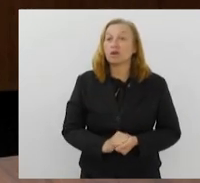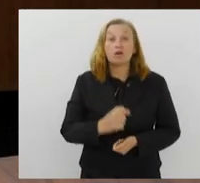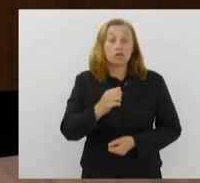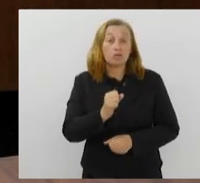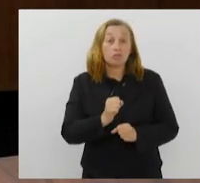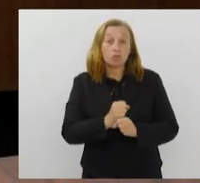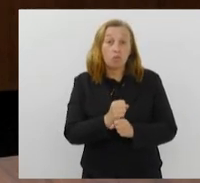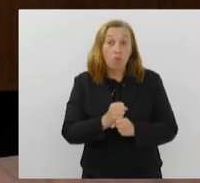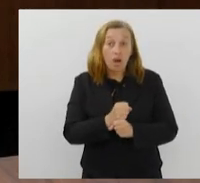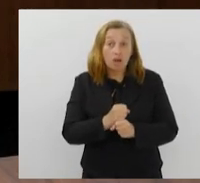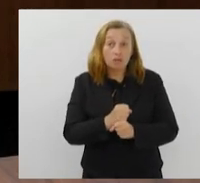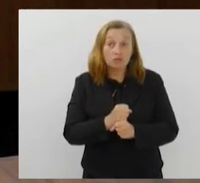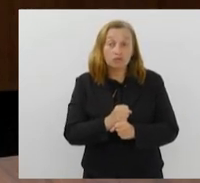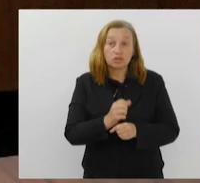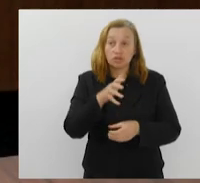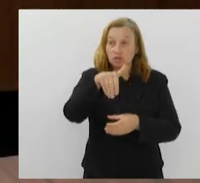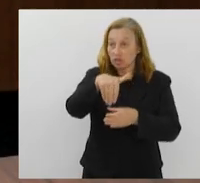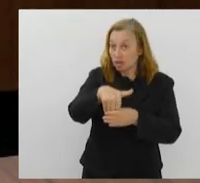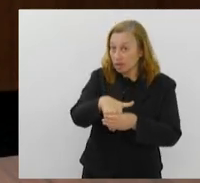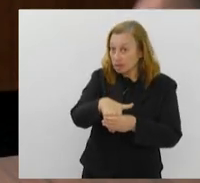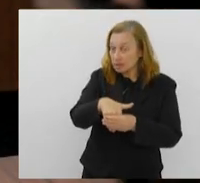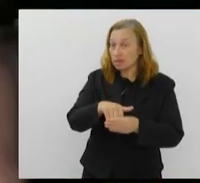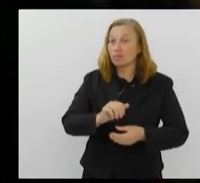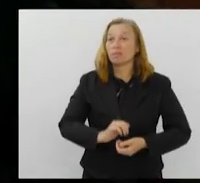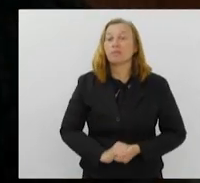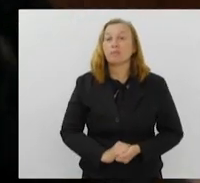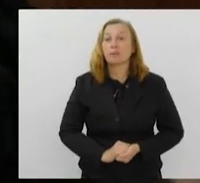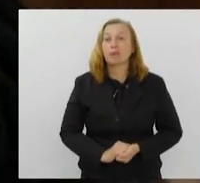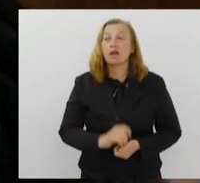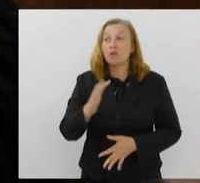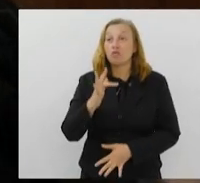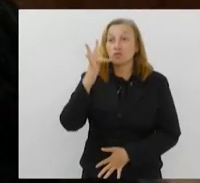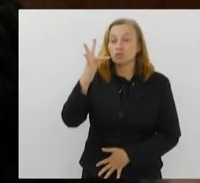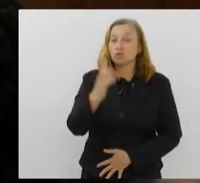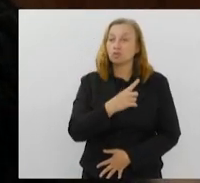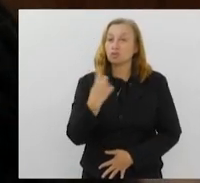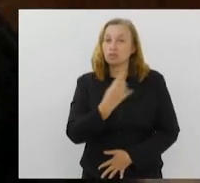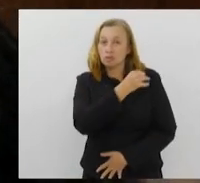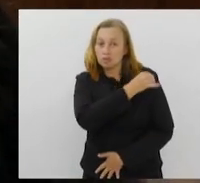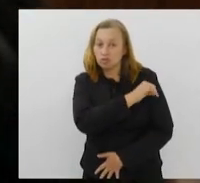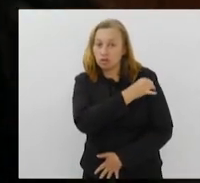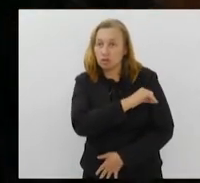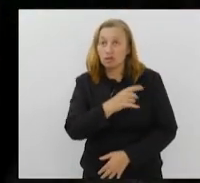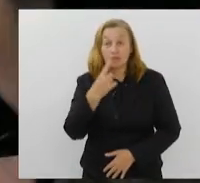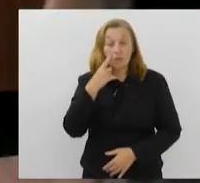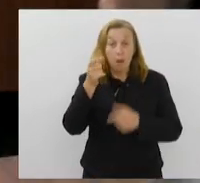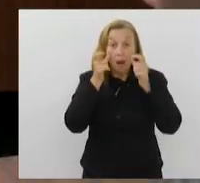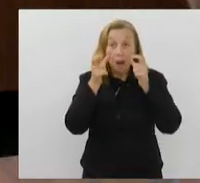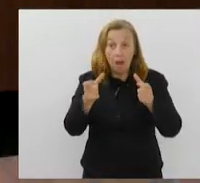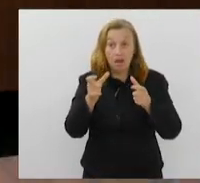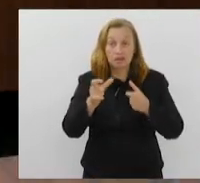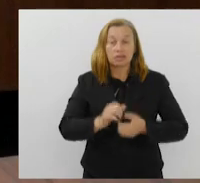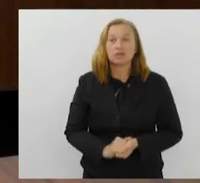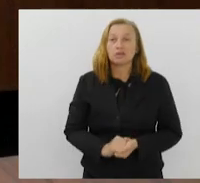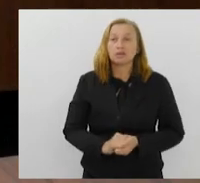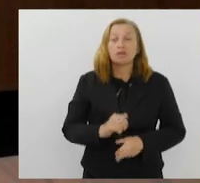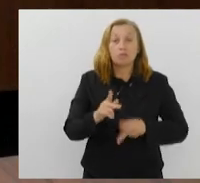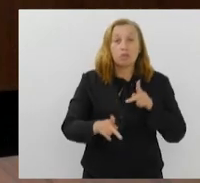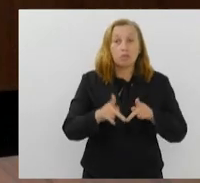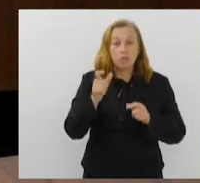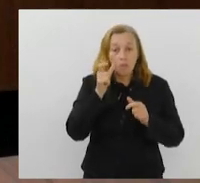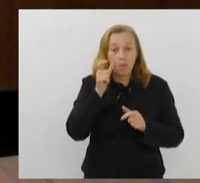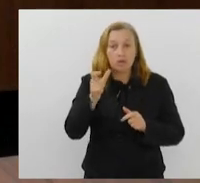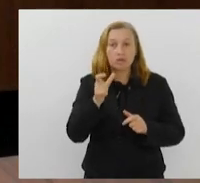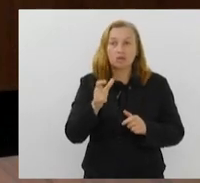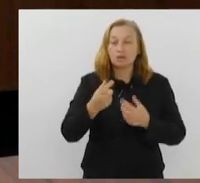eleição. É um ano muito importante para o futuro do nosso Rio de Janeiro. Fica aqui um alerta para que a população se atente a